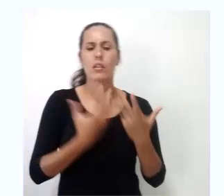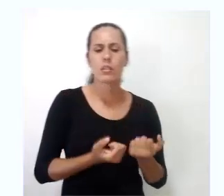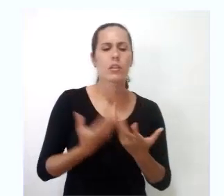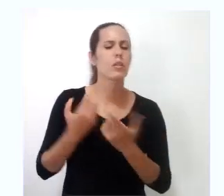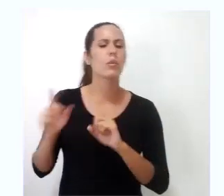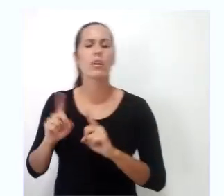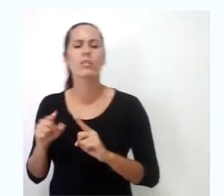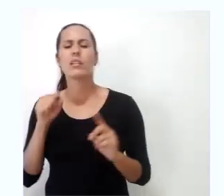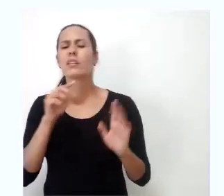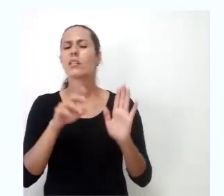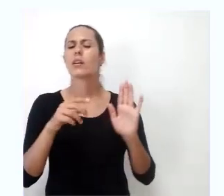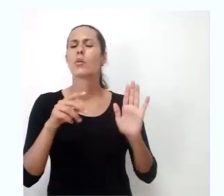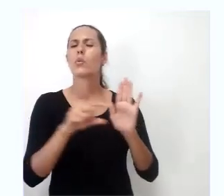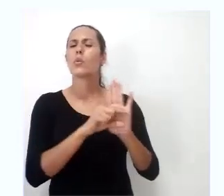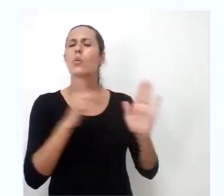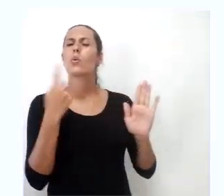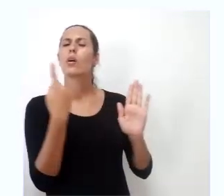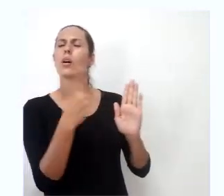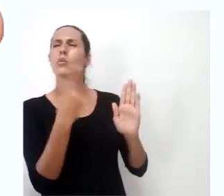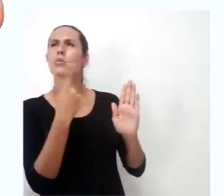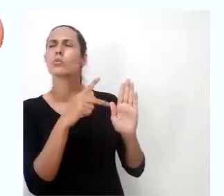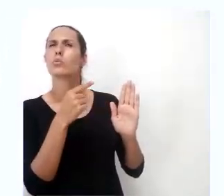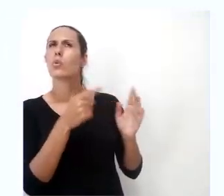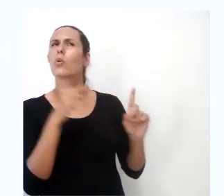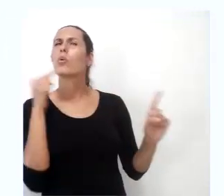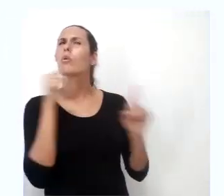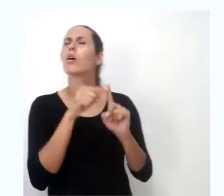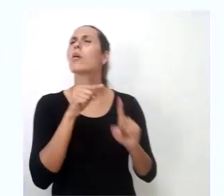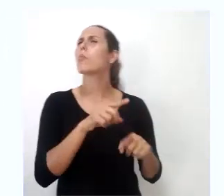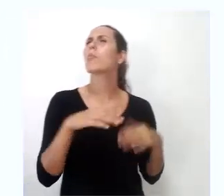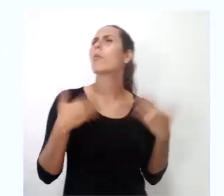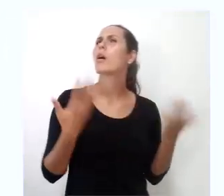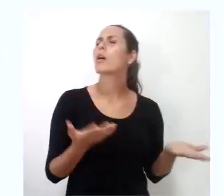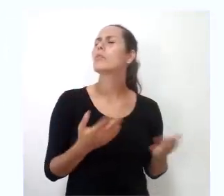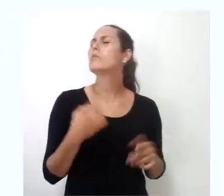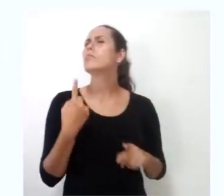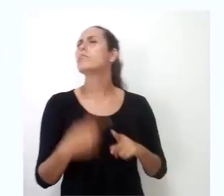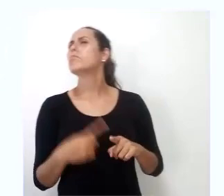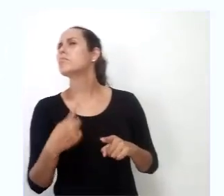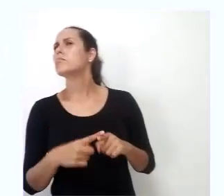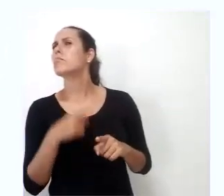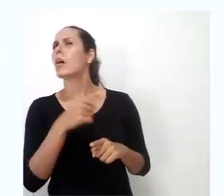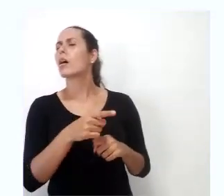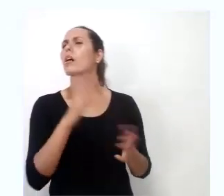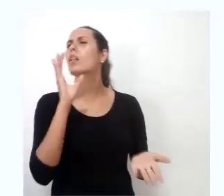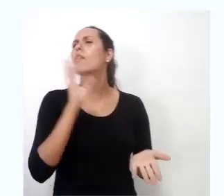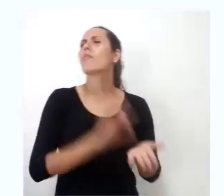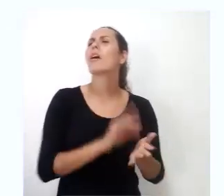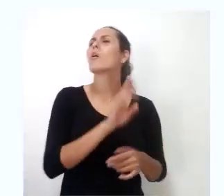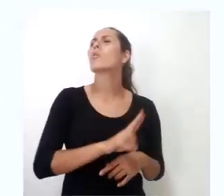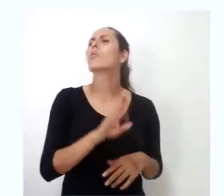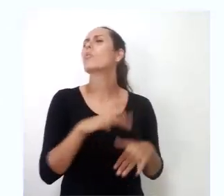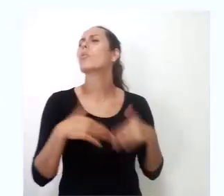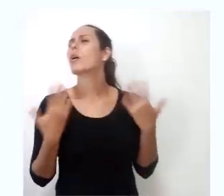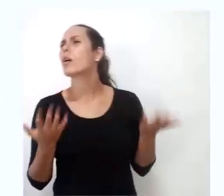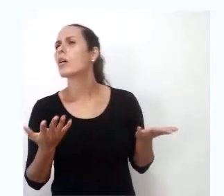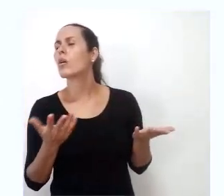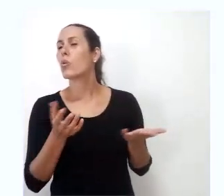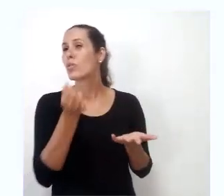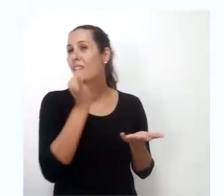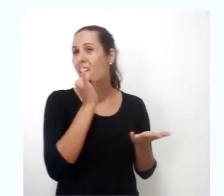o que ele pretende, o que ele quer com isso, aliás, que fatos ele utilizou, quais